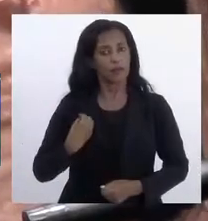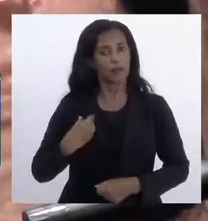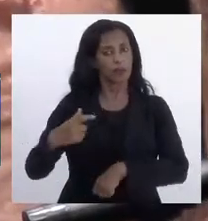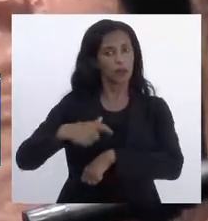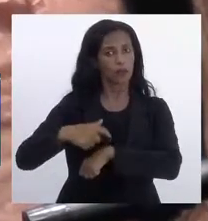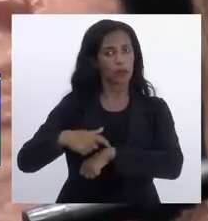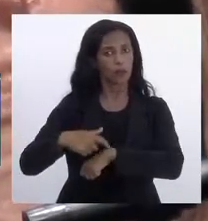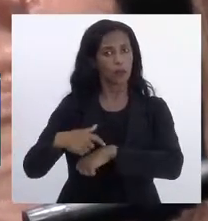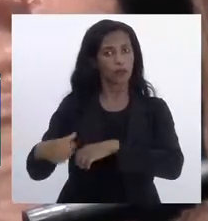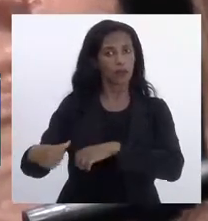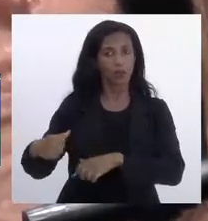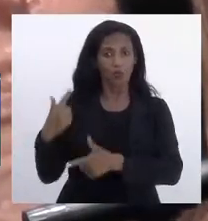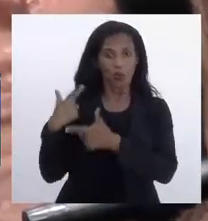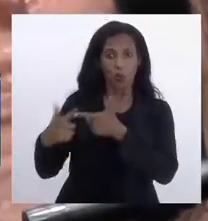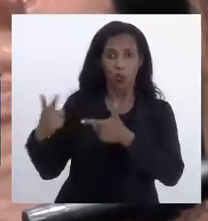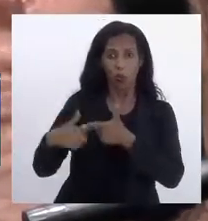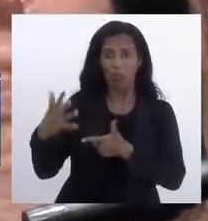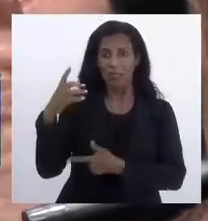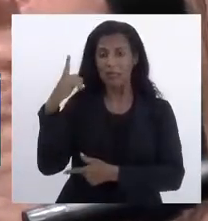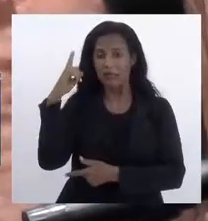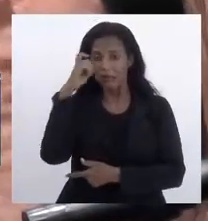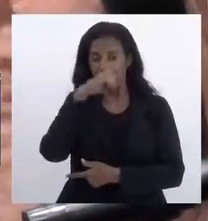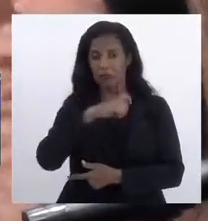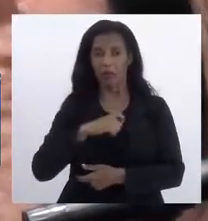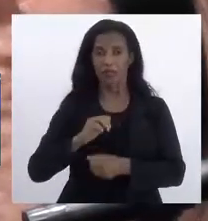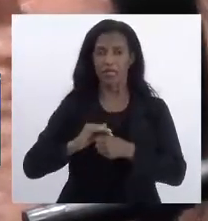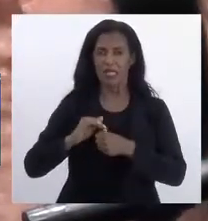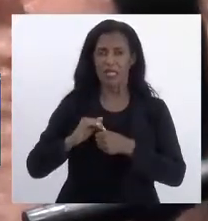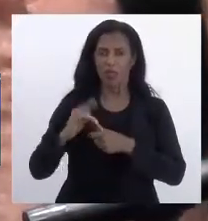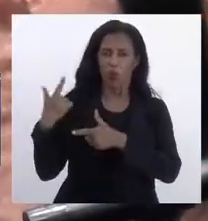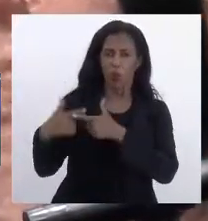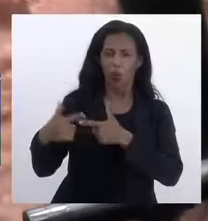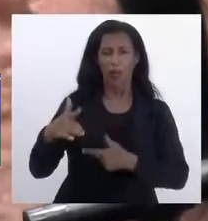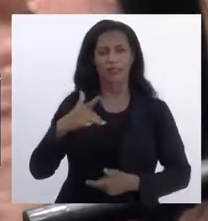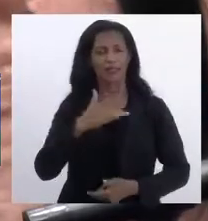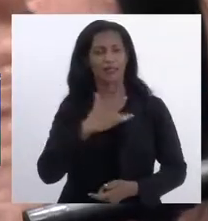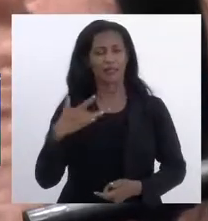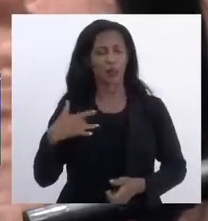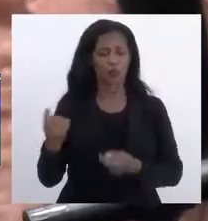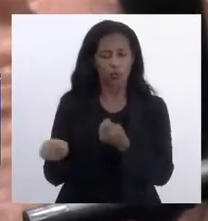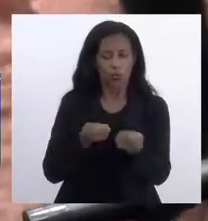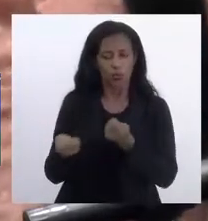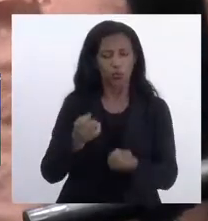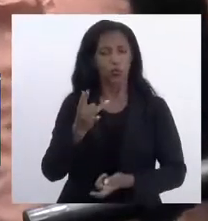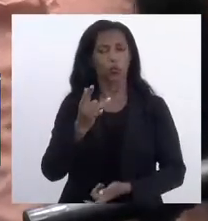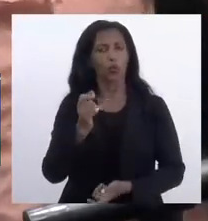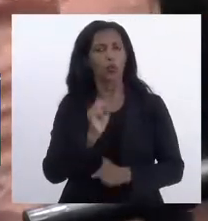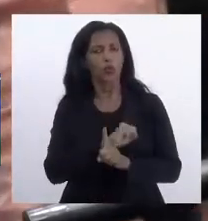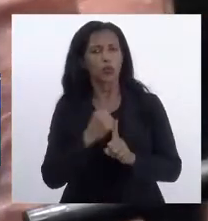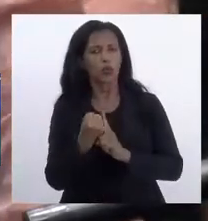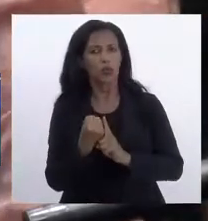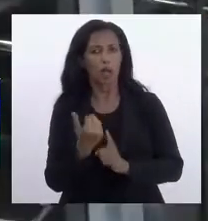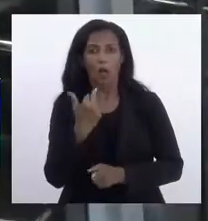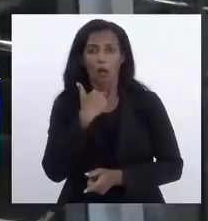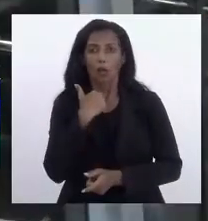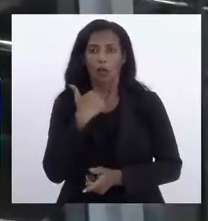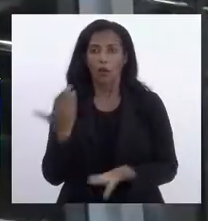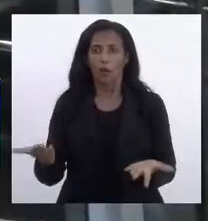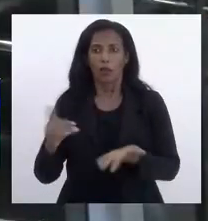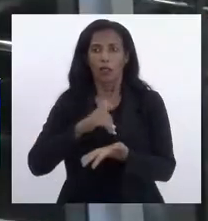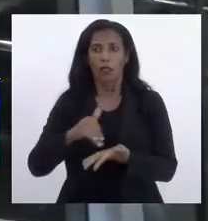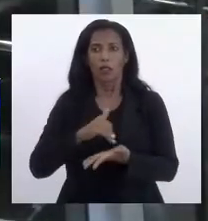momento de uma crise, deputada Alana, sanitária, econômica e social. Não é possível que a Secretaria de